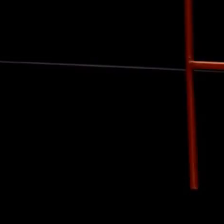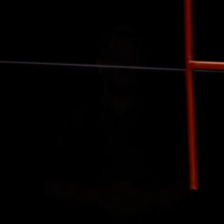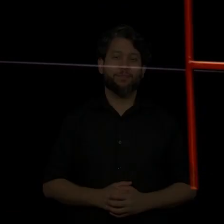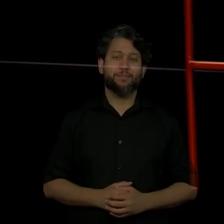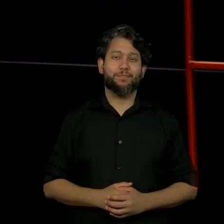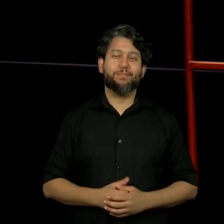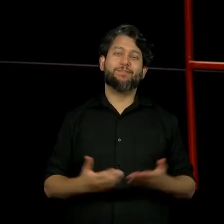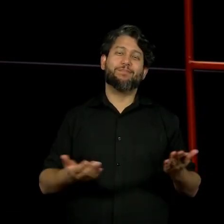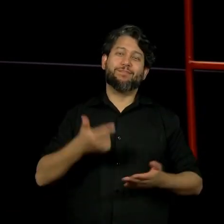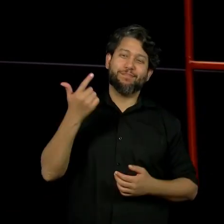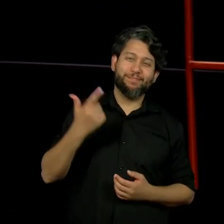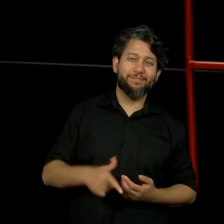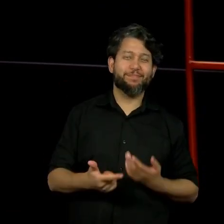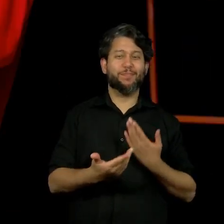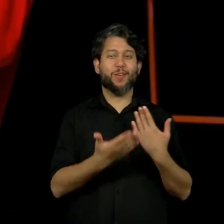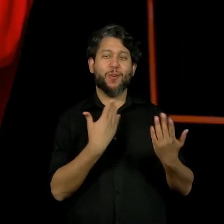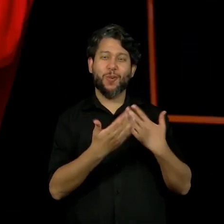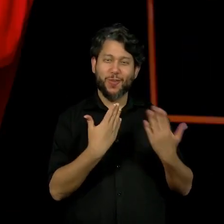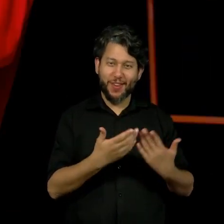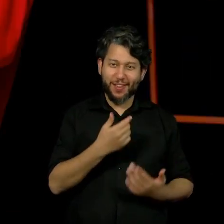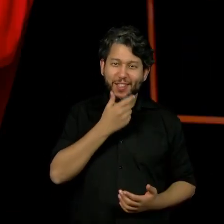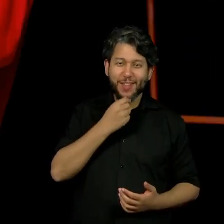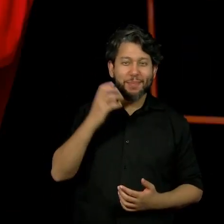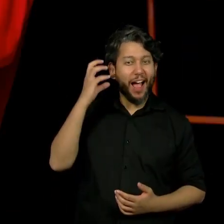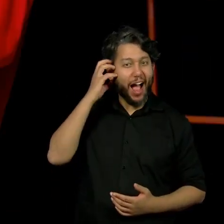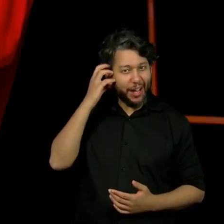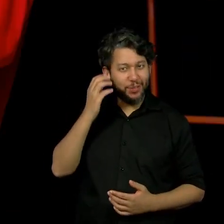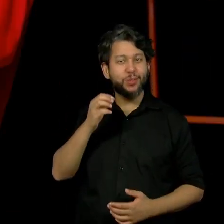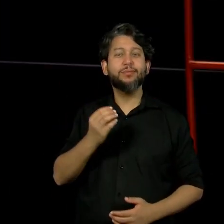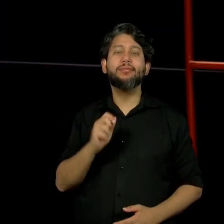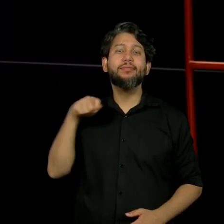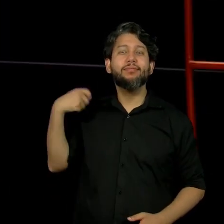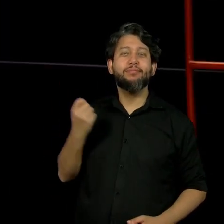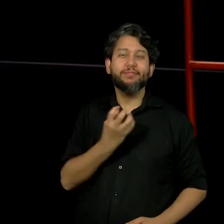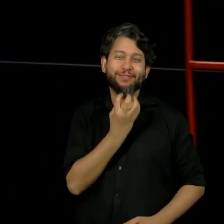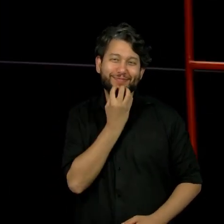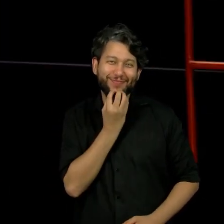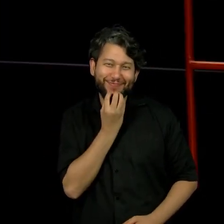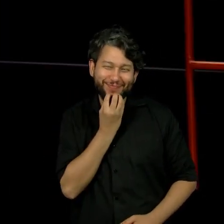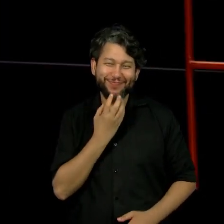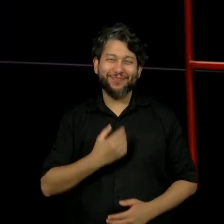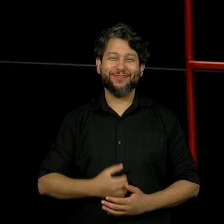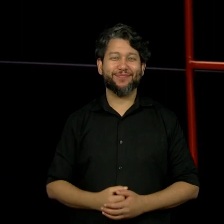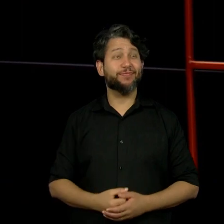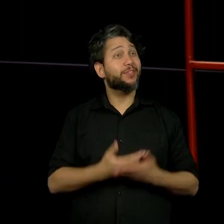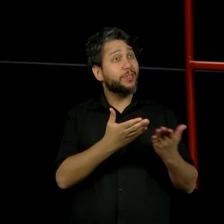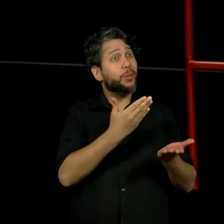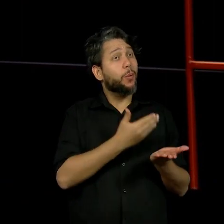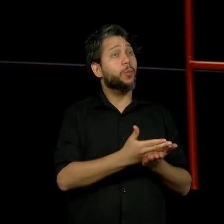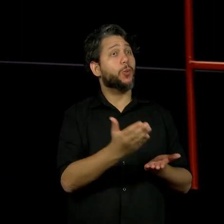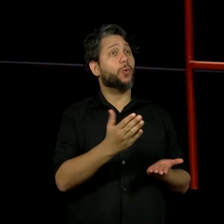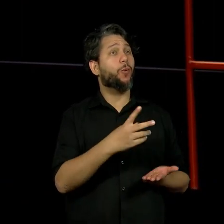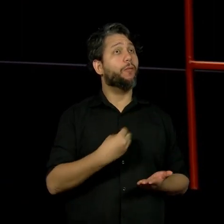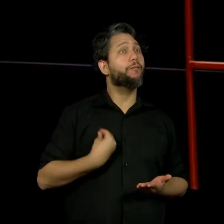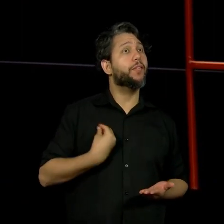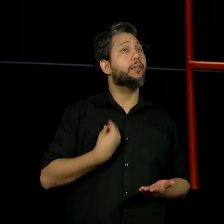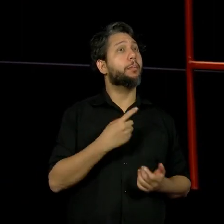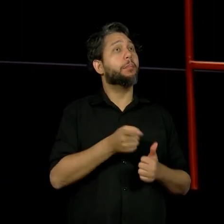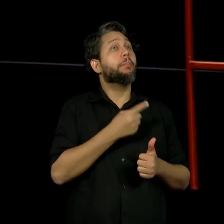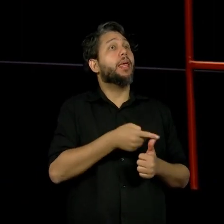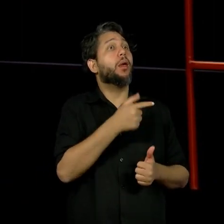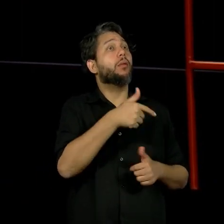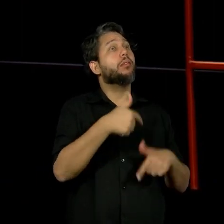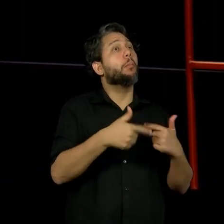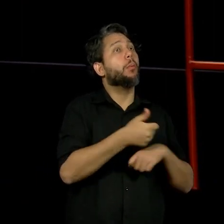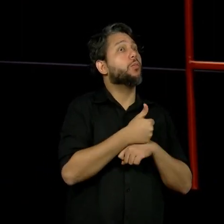Estamos de volta para o nosso bate-papo com o radialista Moisés da Rocha. Bom, como a gente ia dizendo, você começou sua vida como cantor, né?